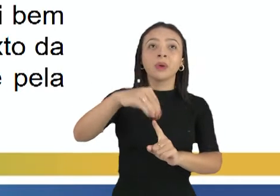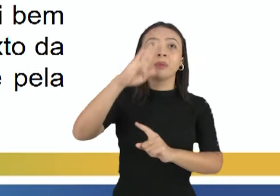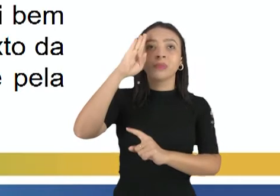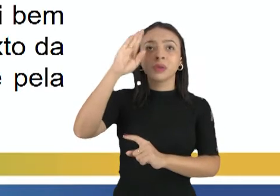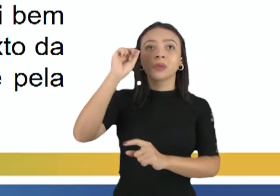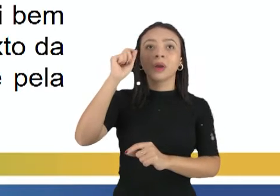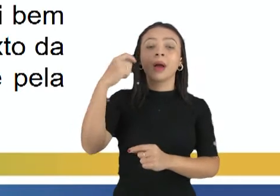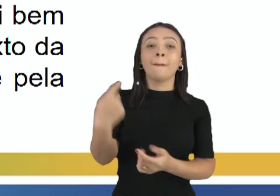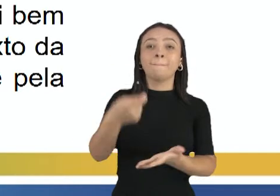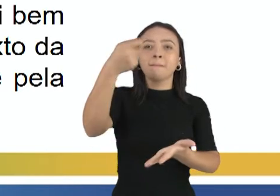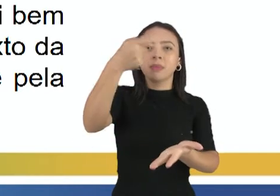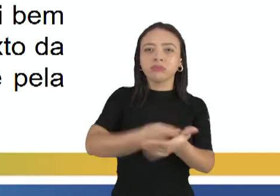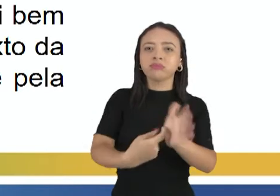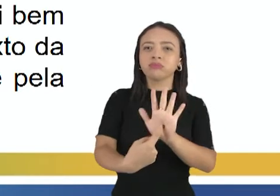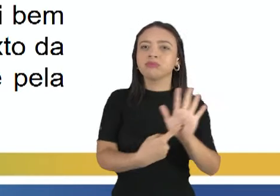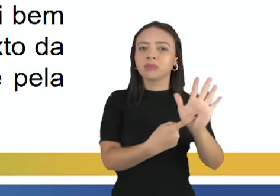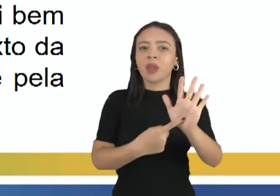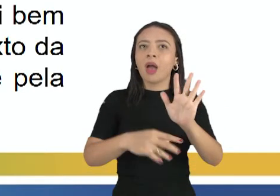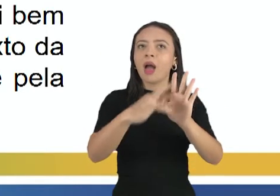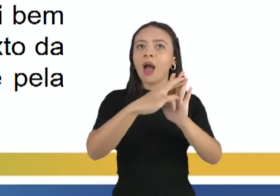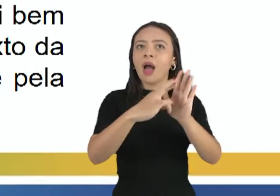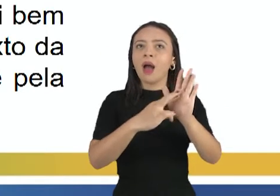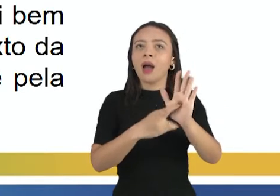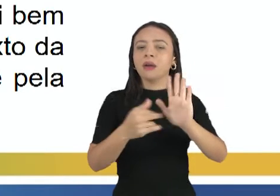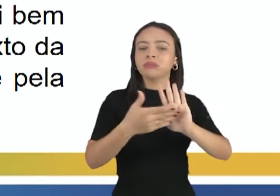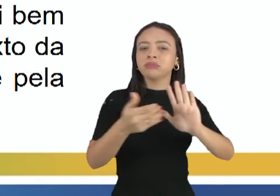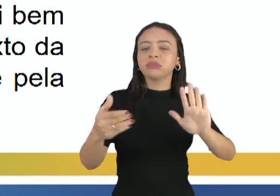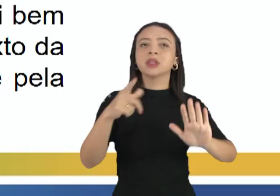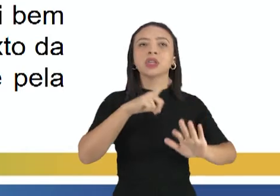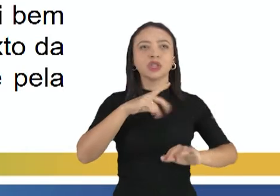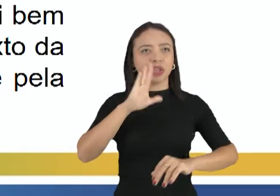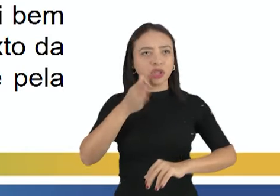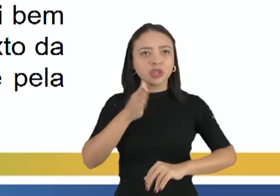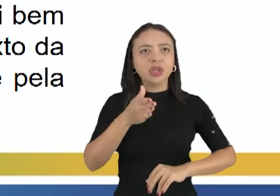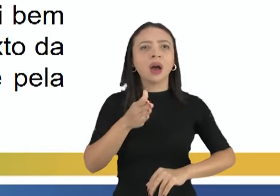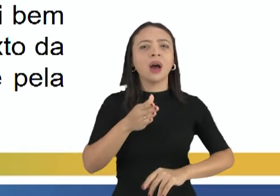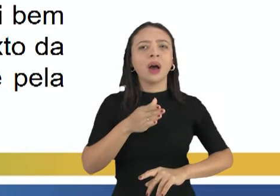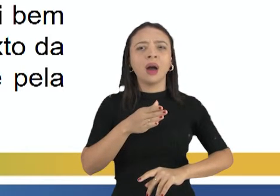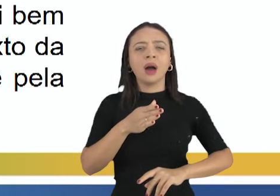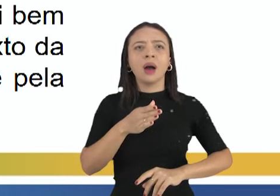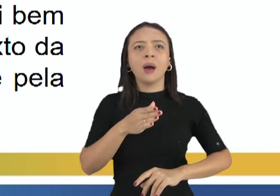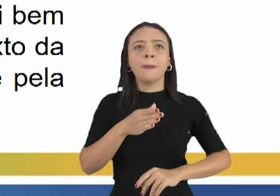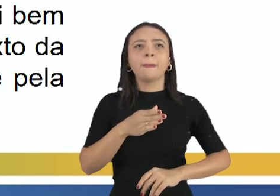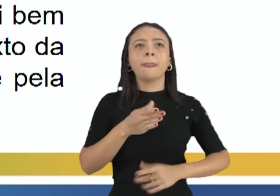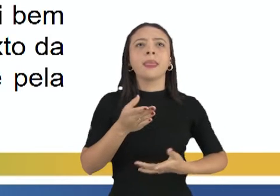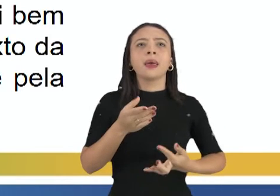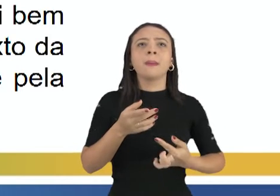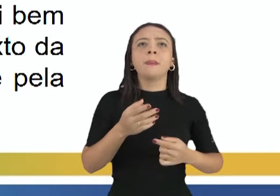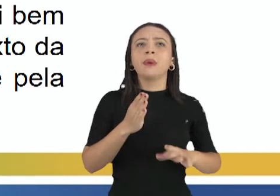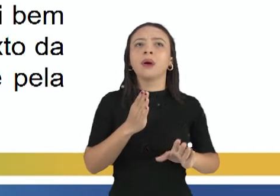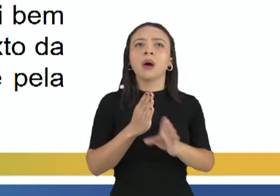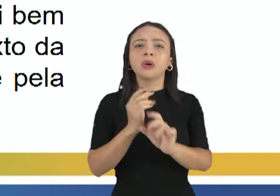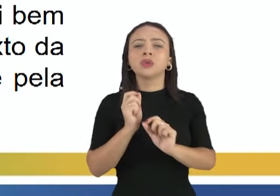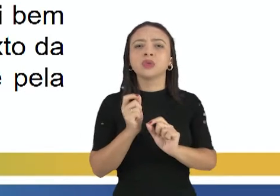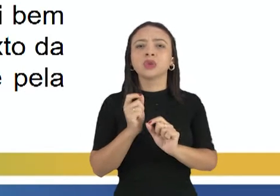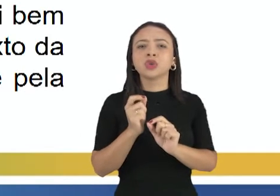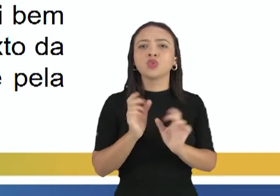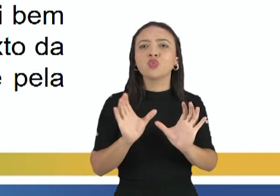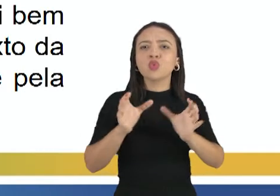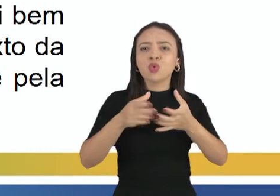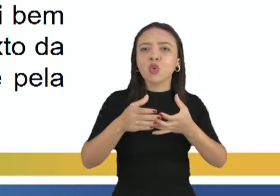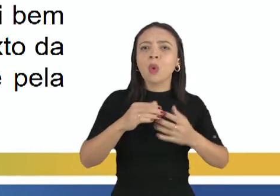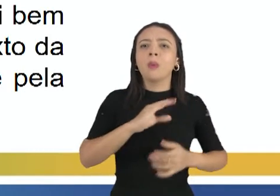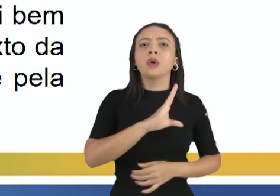objetivo ratificar os padrões estéticos vigentes à época frente a investidas de um grupo de